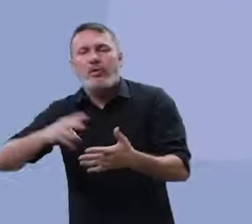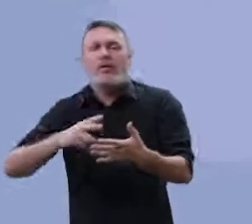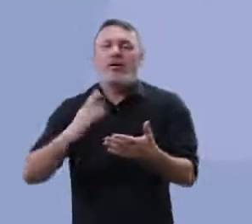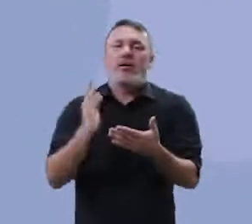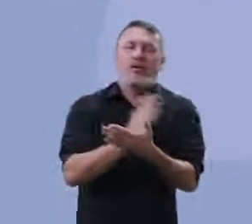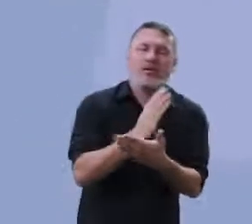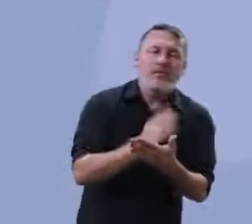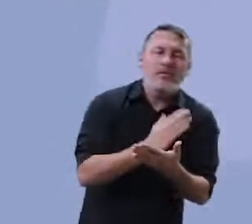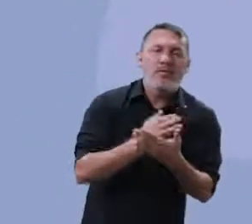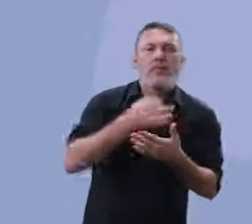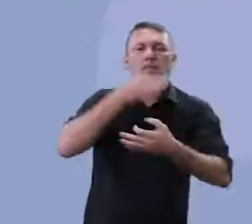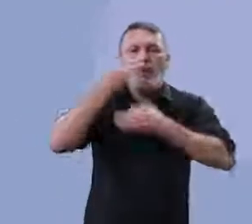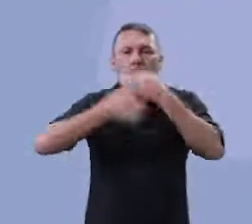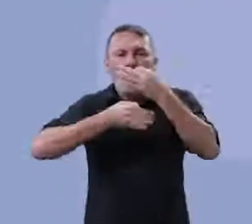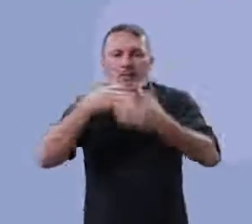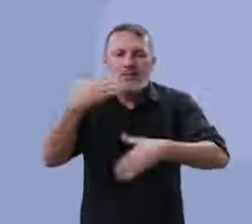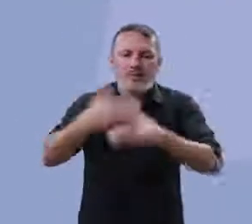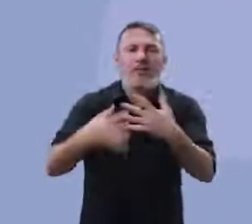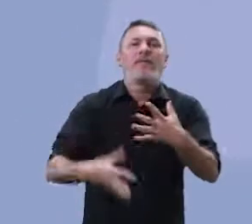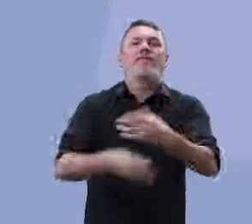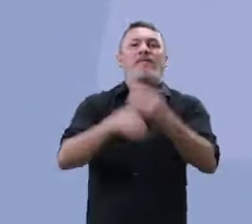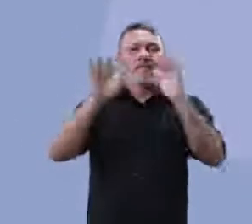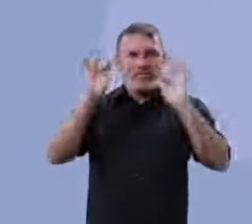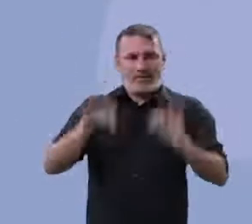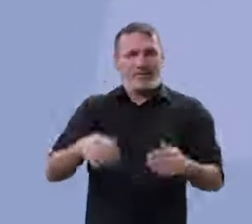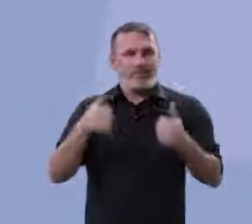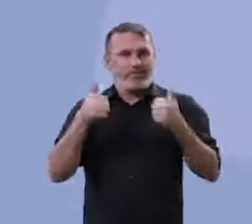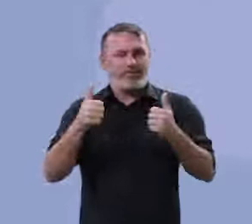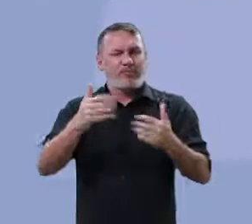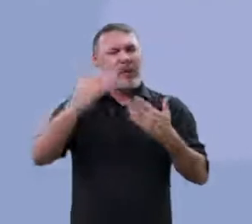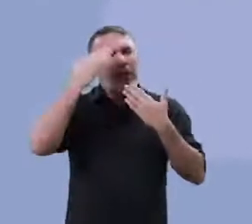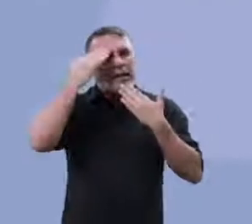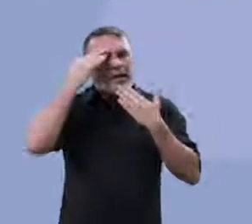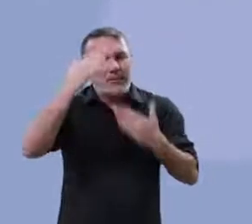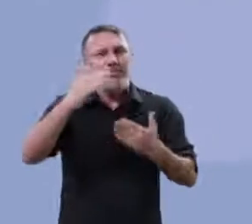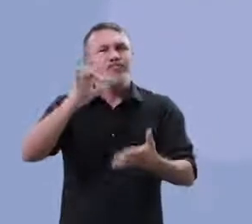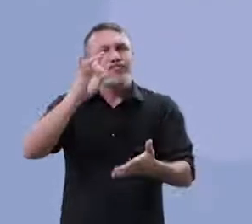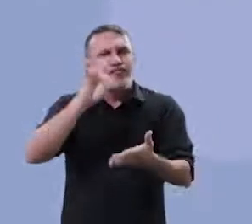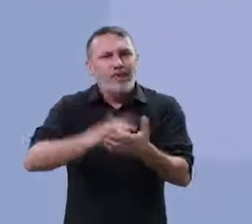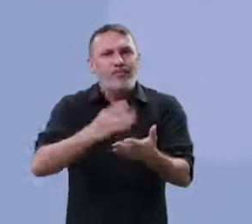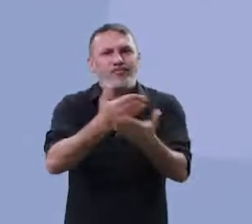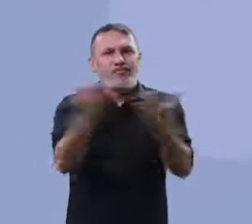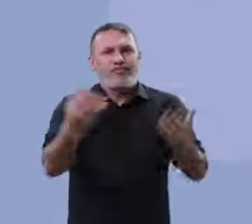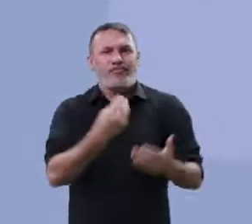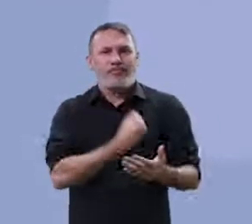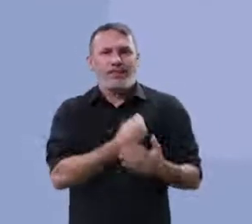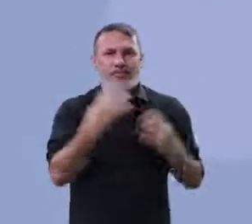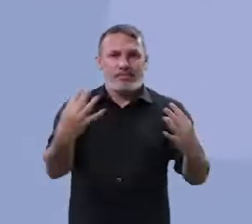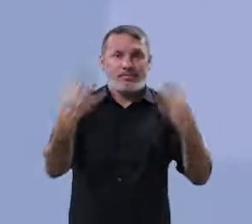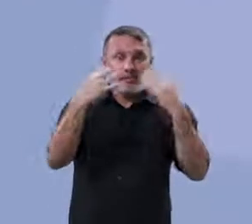redação, proposta de introdução, desenvolvimento e também a conclusão. Agradeço